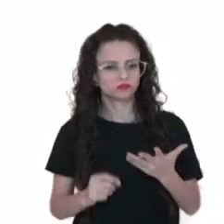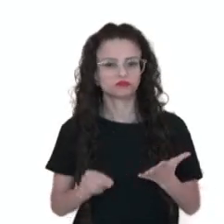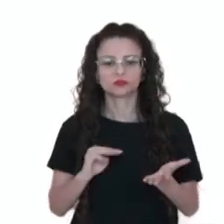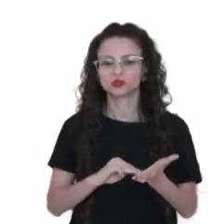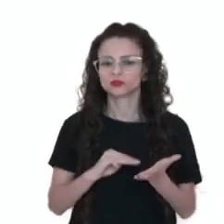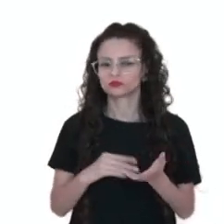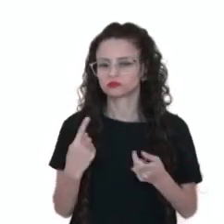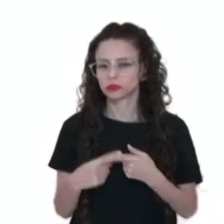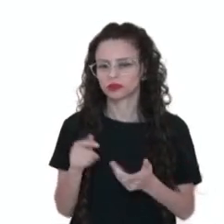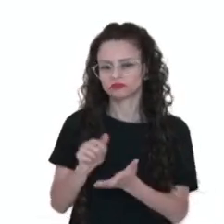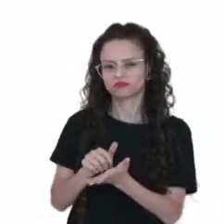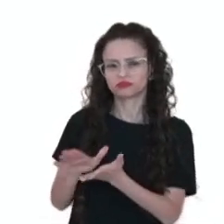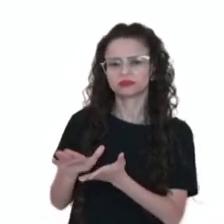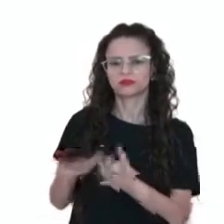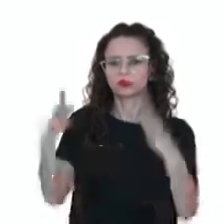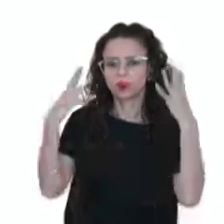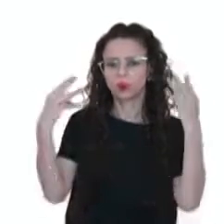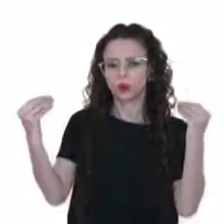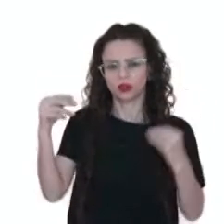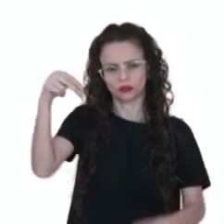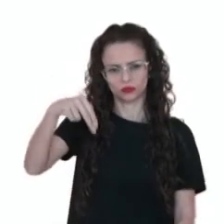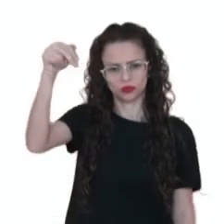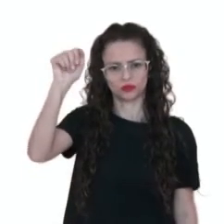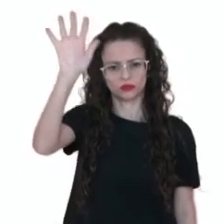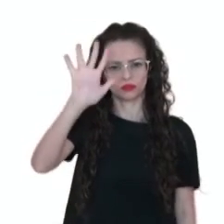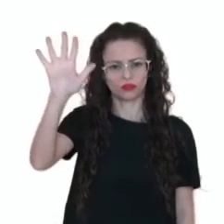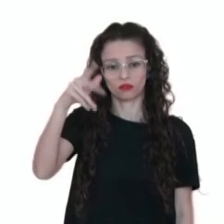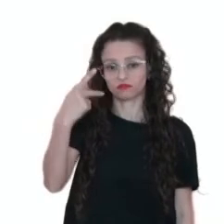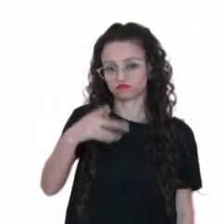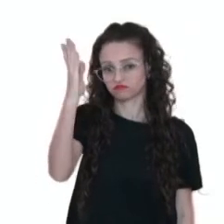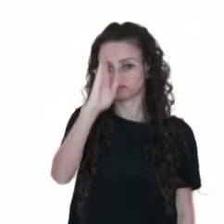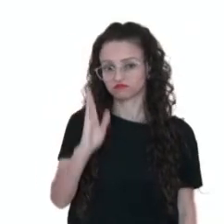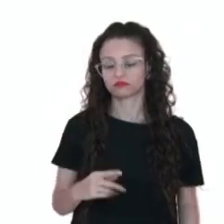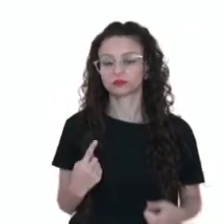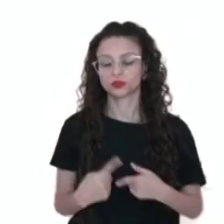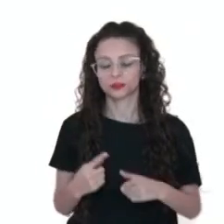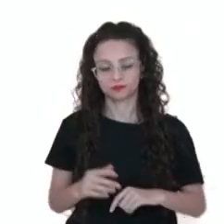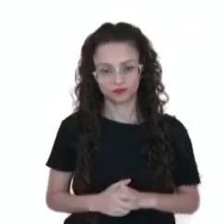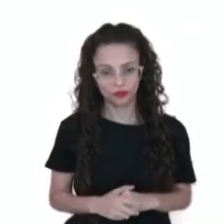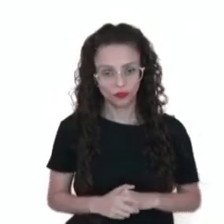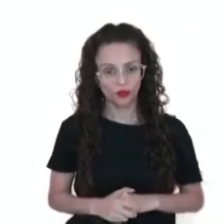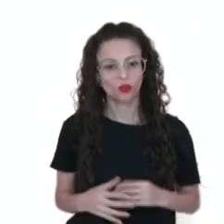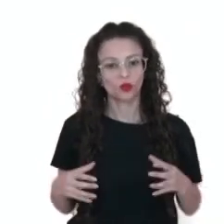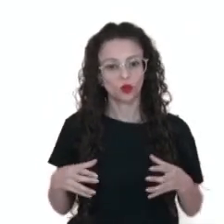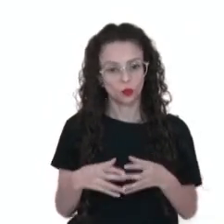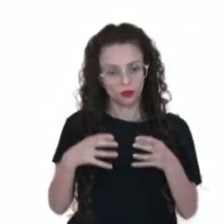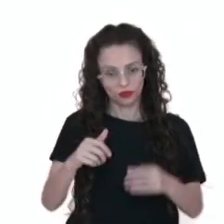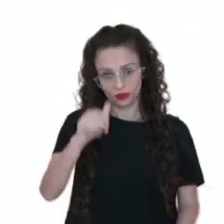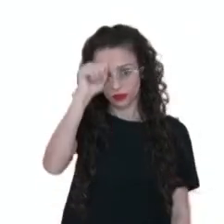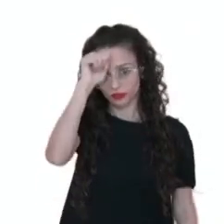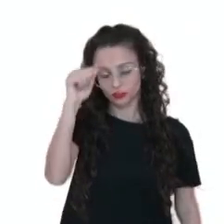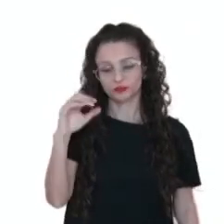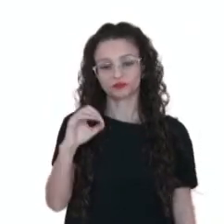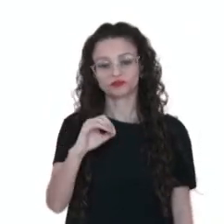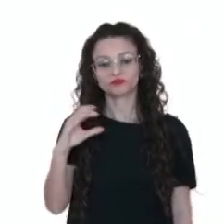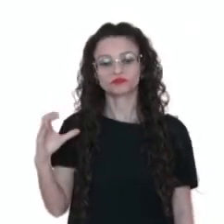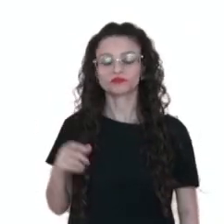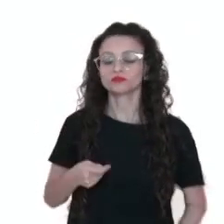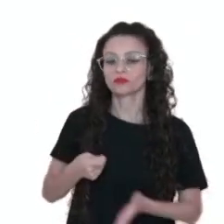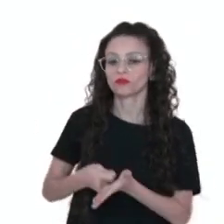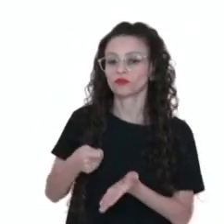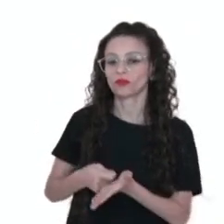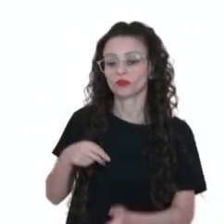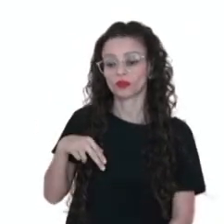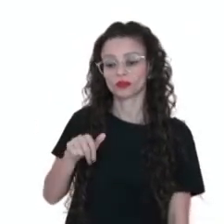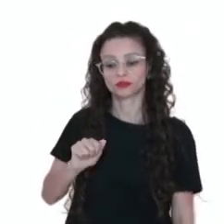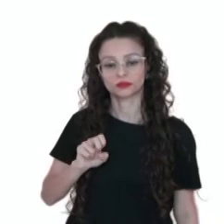levaram à expulsão dos holandeses do Nordeste brasileiro. A Companhia das Índias Ocidentais exigiu que Nassau cobrasse o